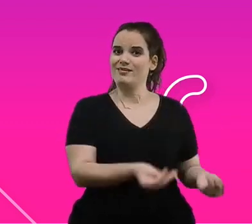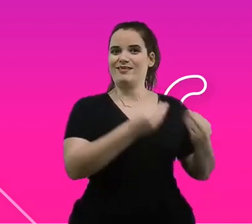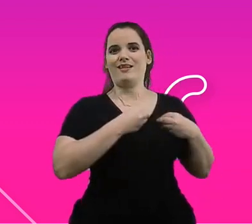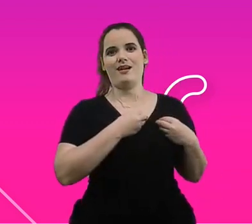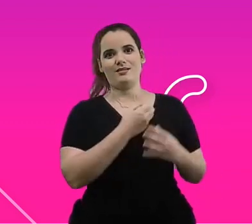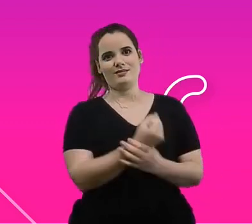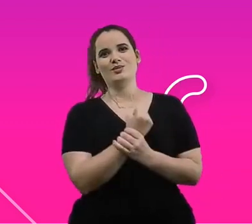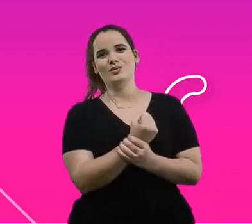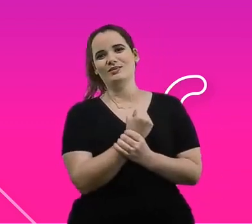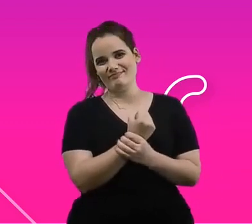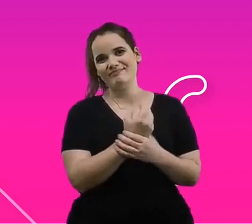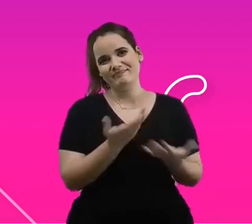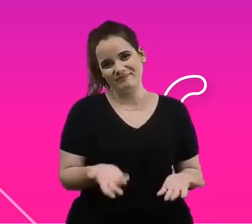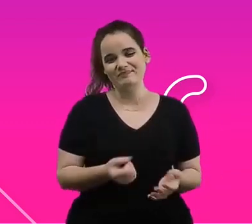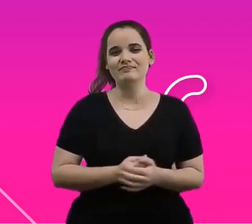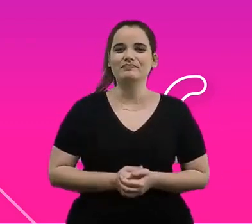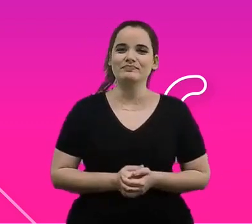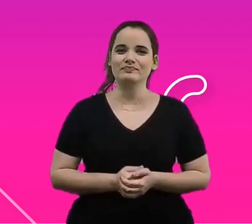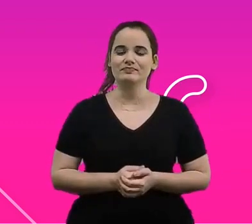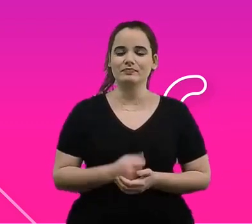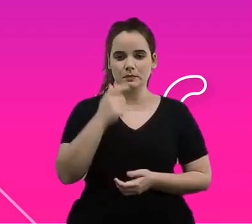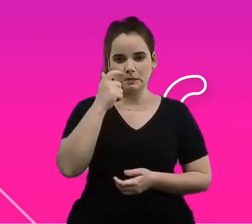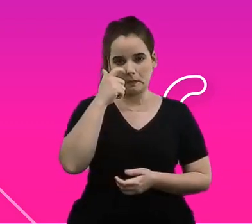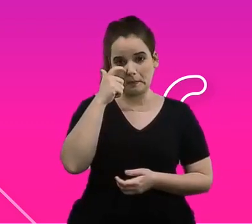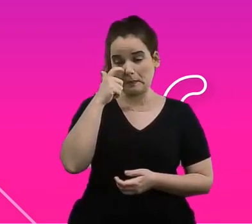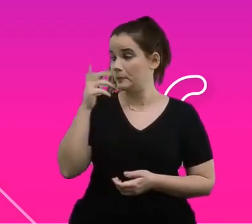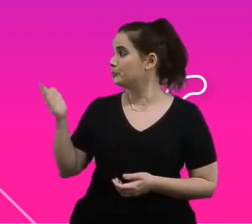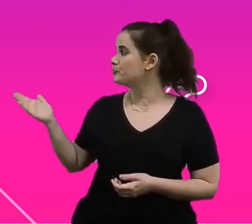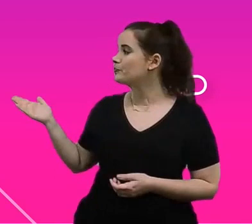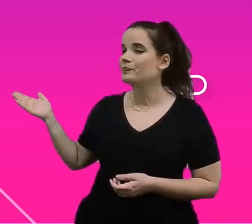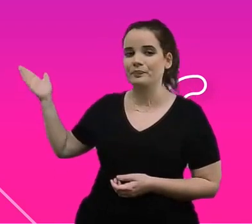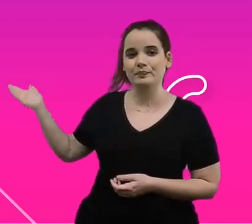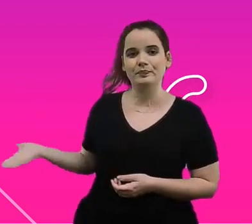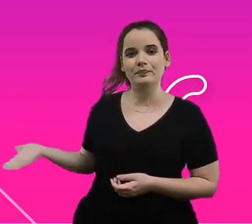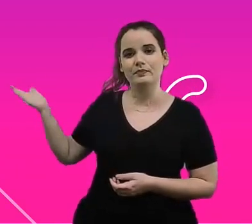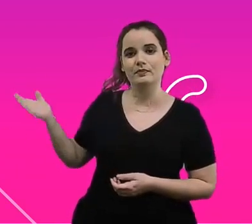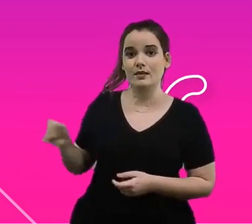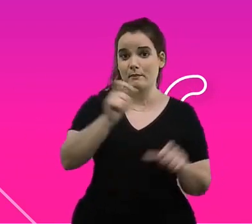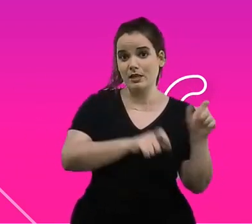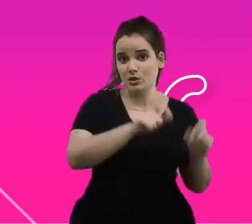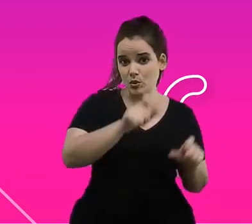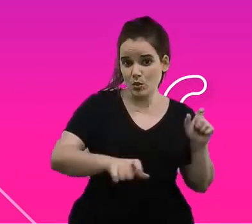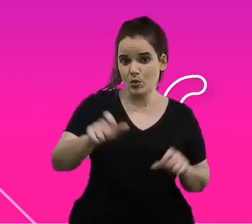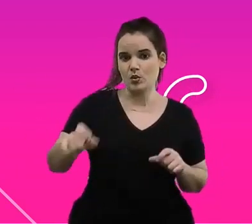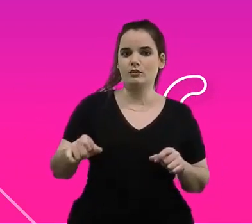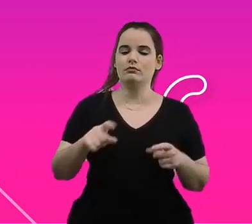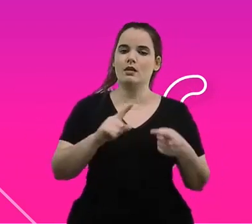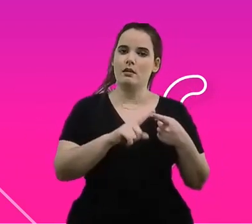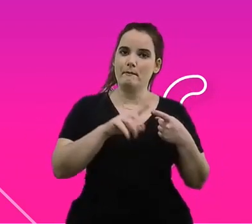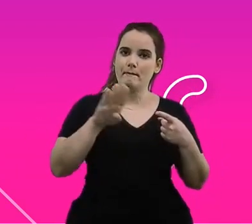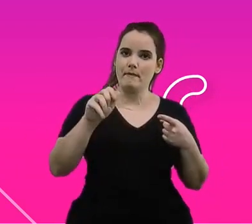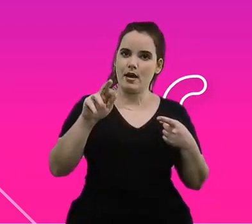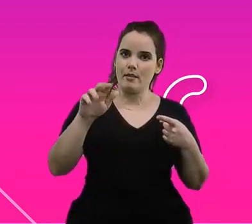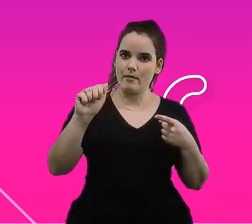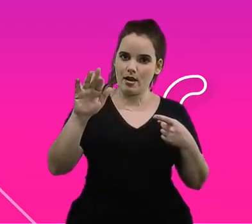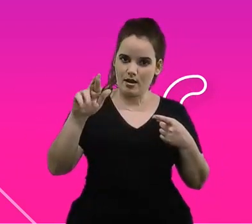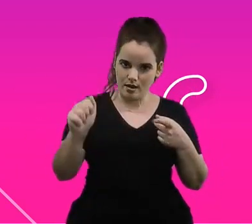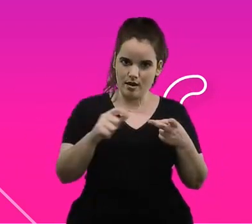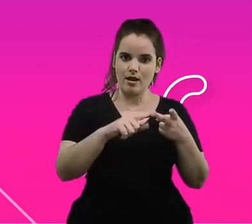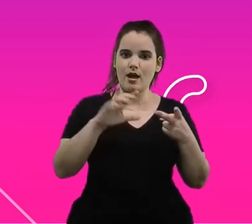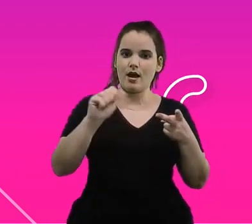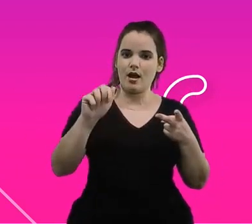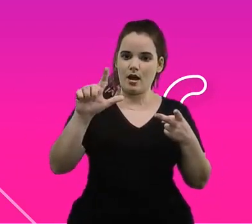foram acionadas quase que exclusivamente para o enfrentamento da pandemia. A gente, na secretaria, ainda tem uma